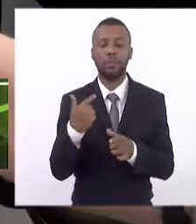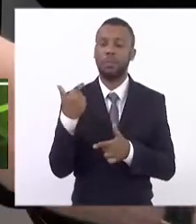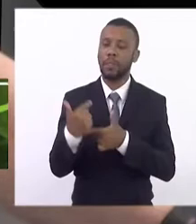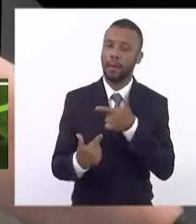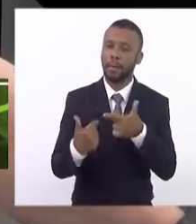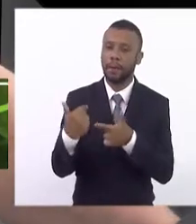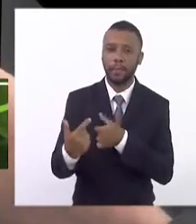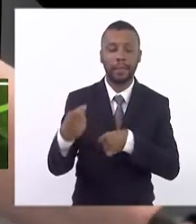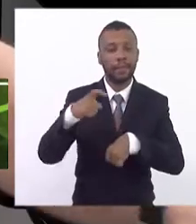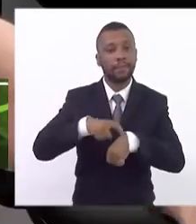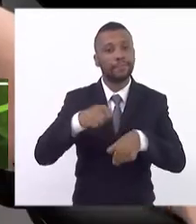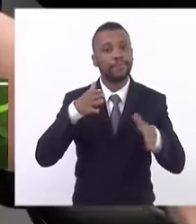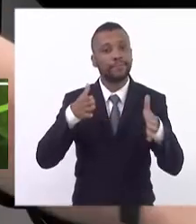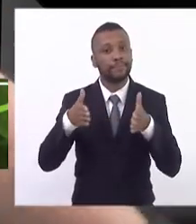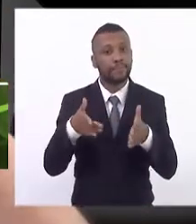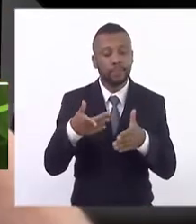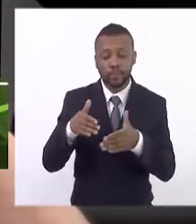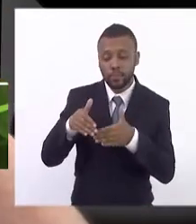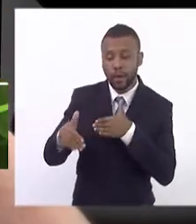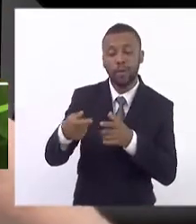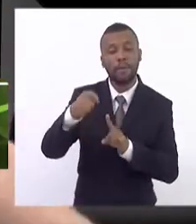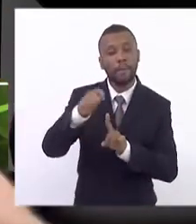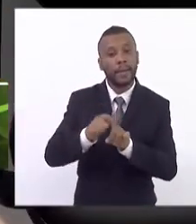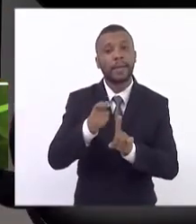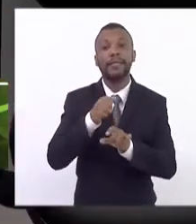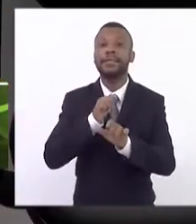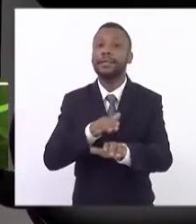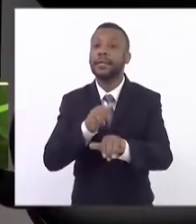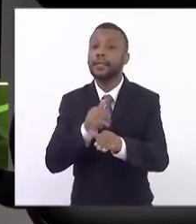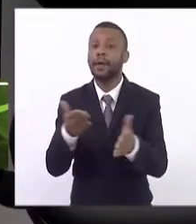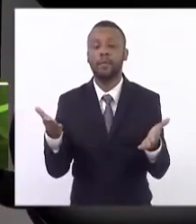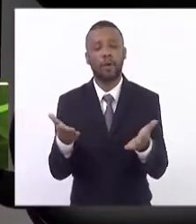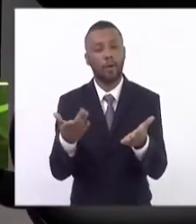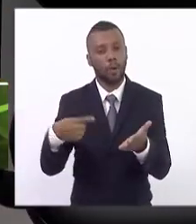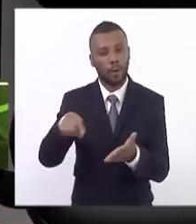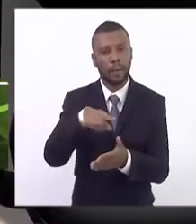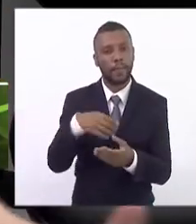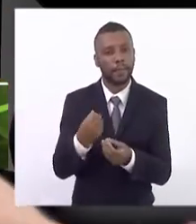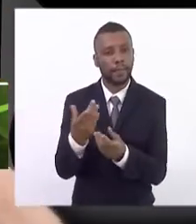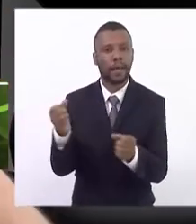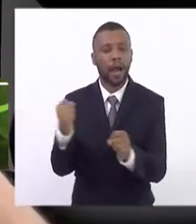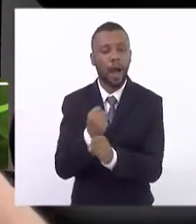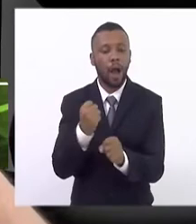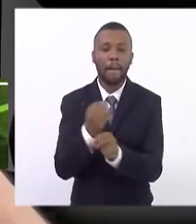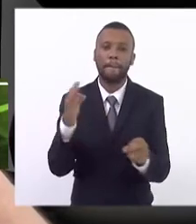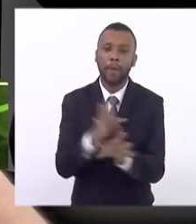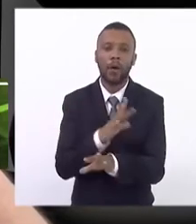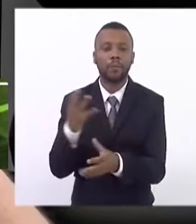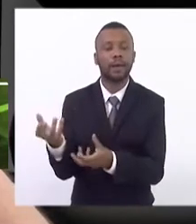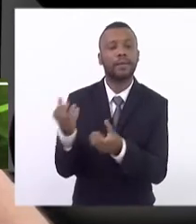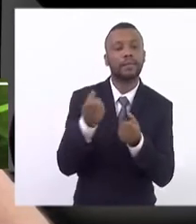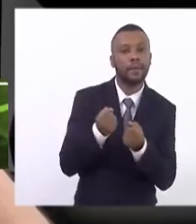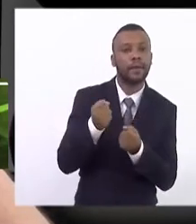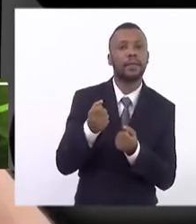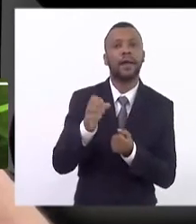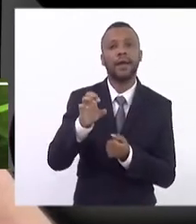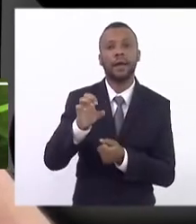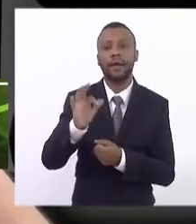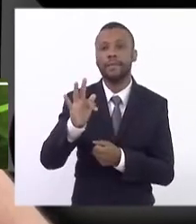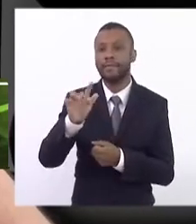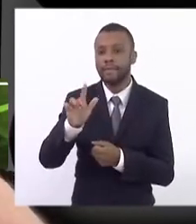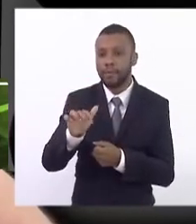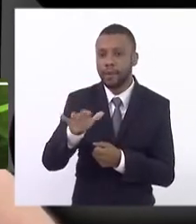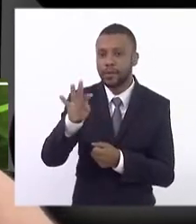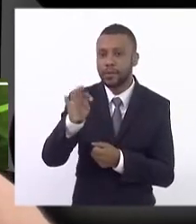prazo de setembro agora, entregar o tronco para receber o efluente lá da favela de